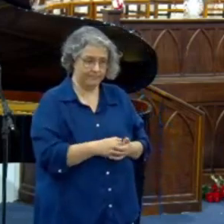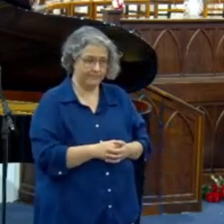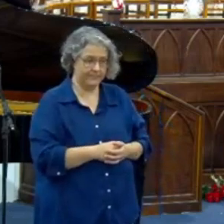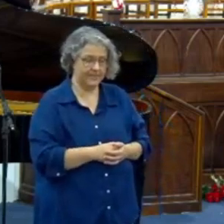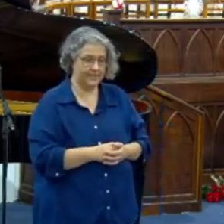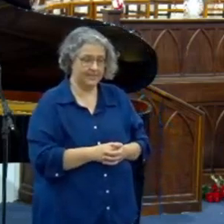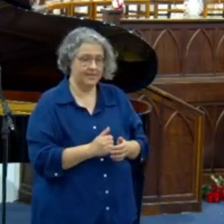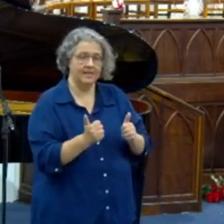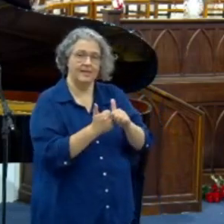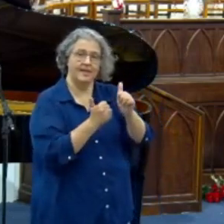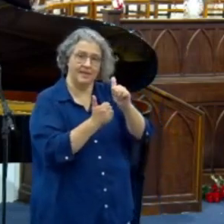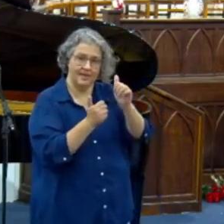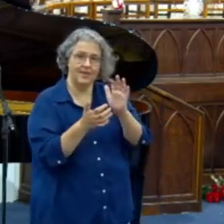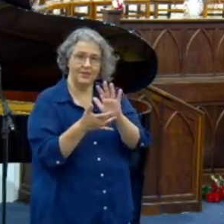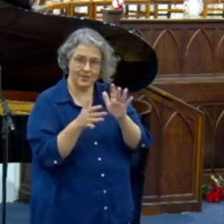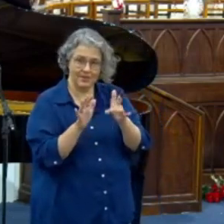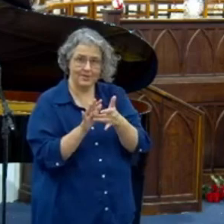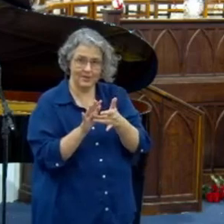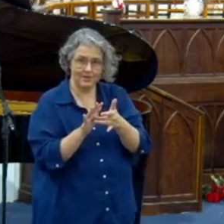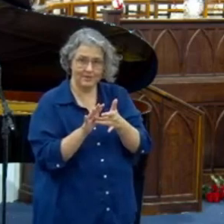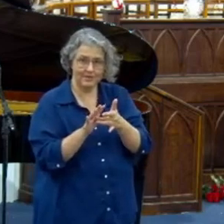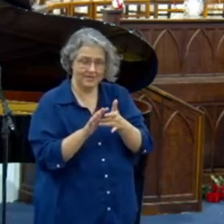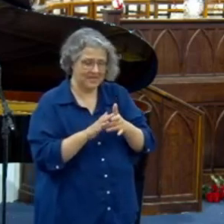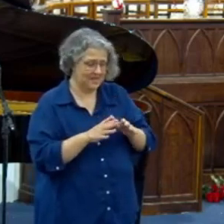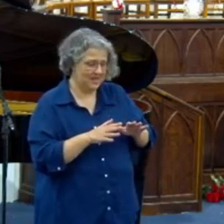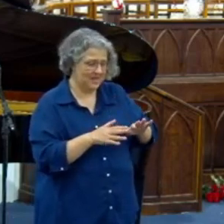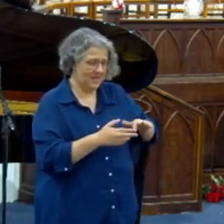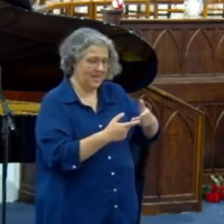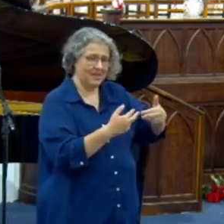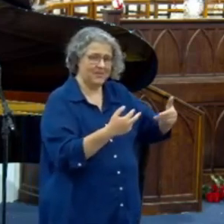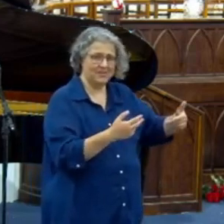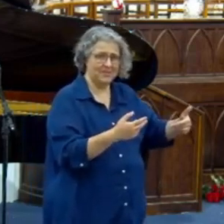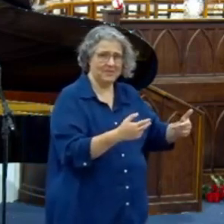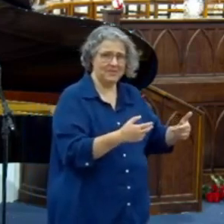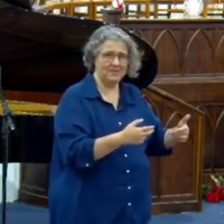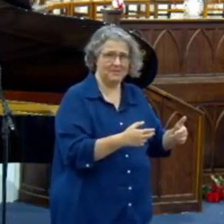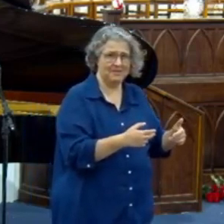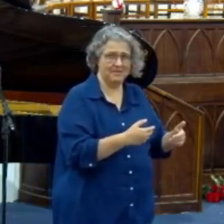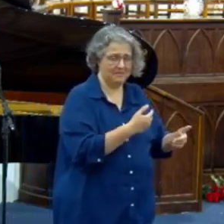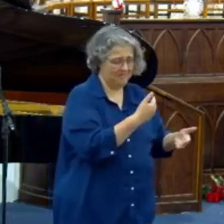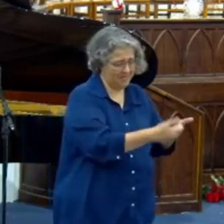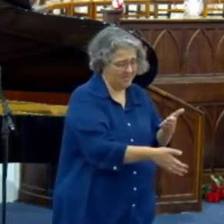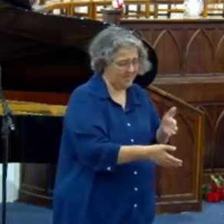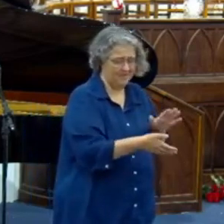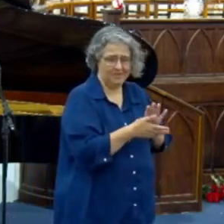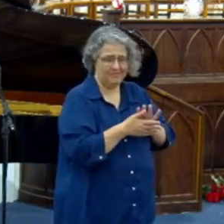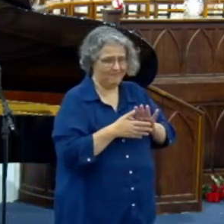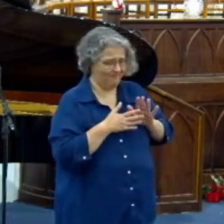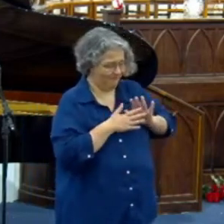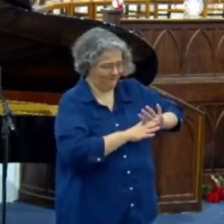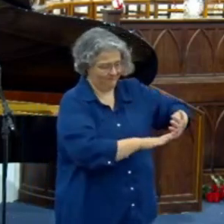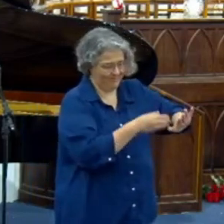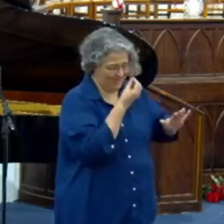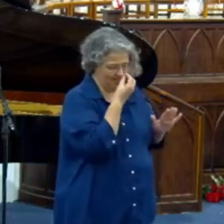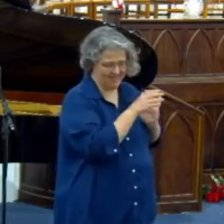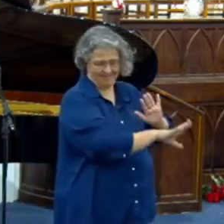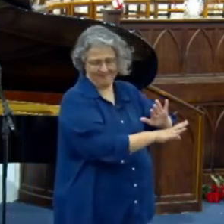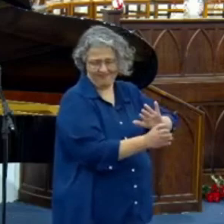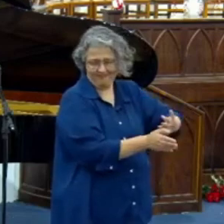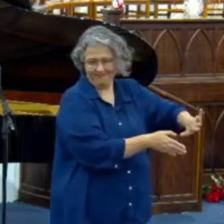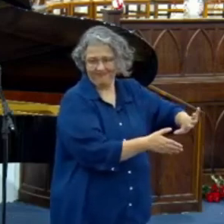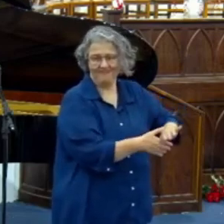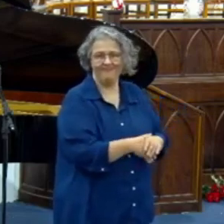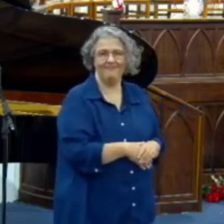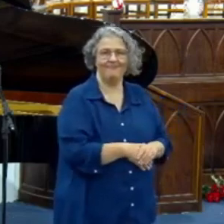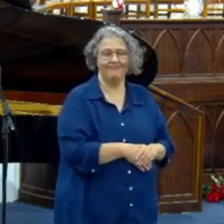Seguindo a Jesus, renunciando às coisas perecíveis como estilo de vida. Não como uma coisa específica para mostrar às pessoas,